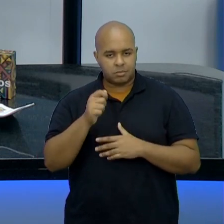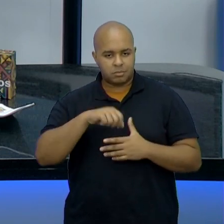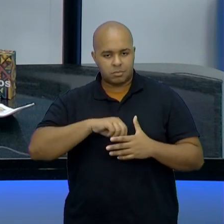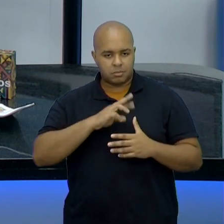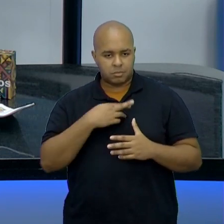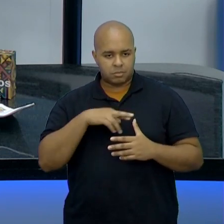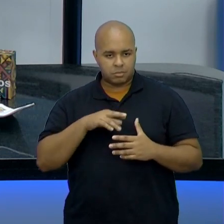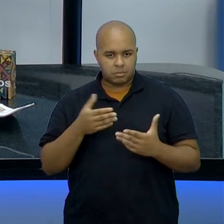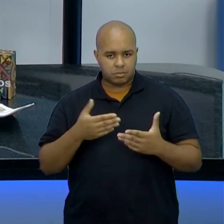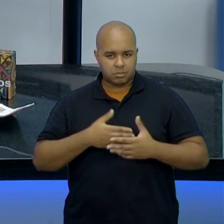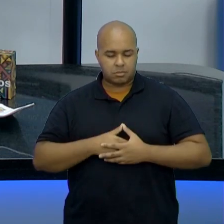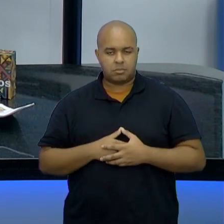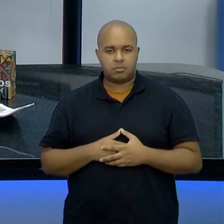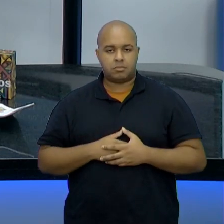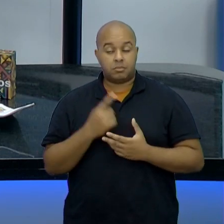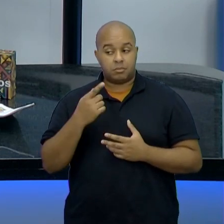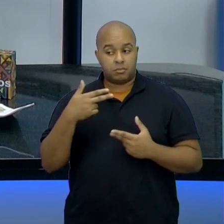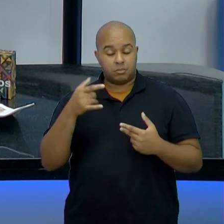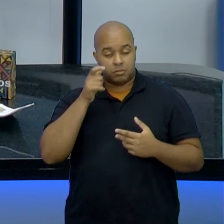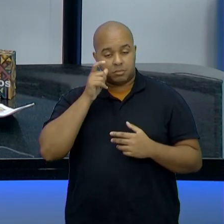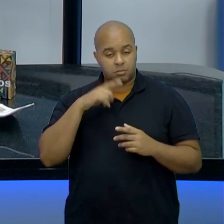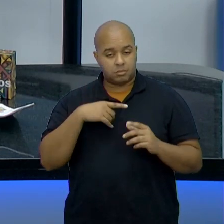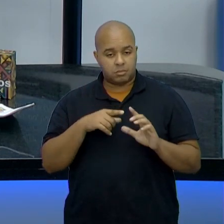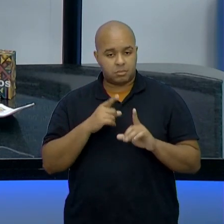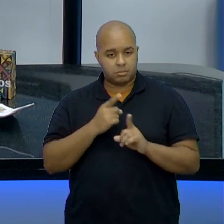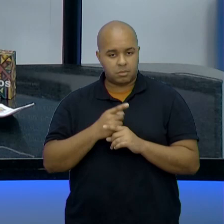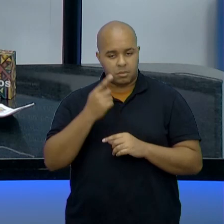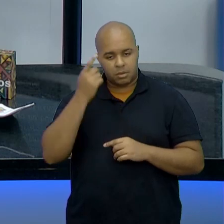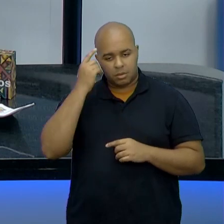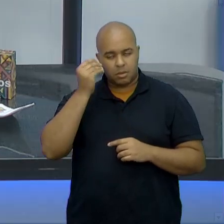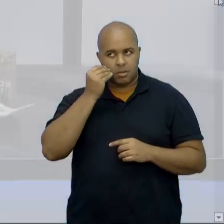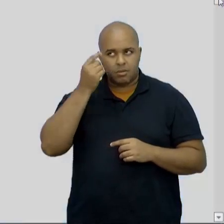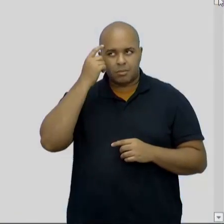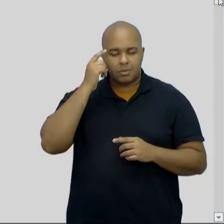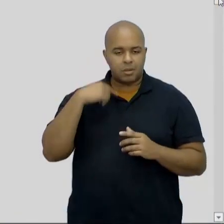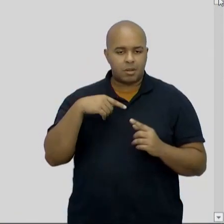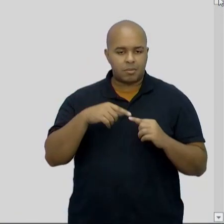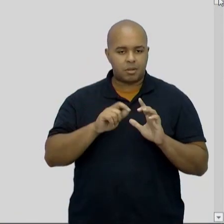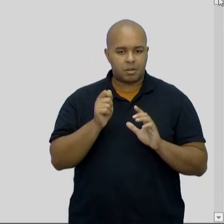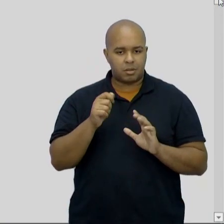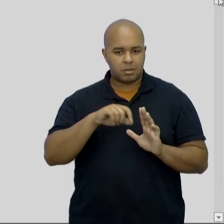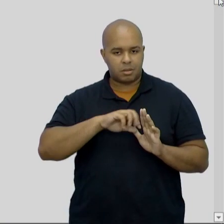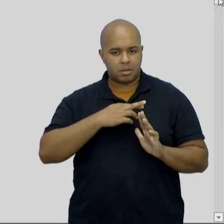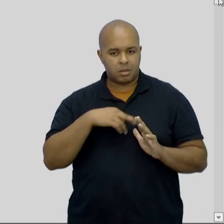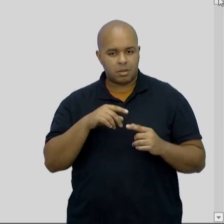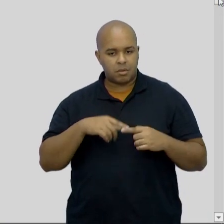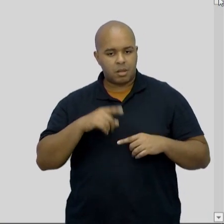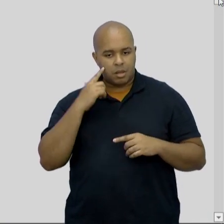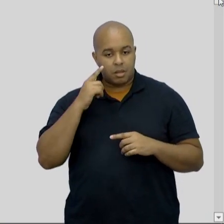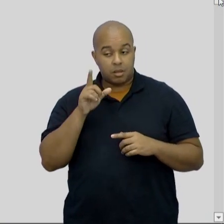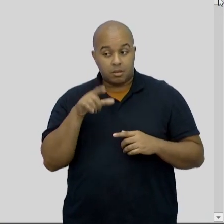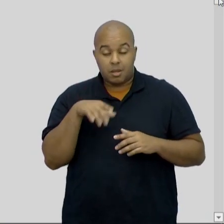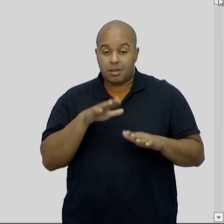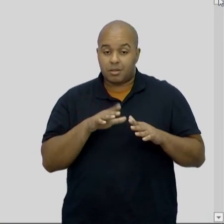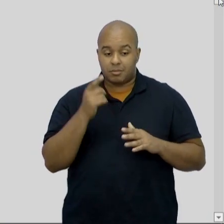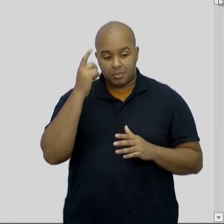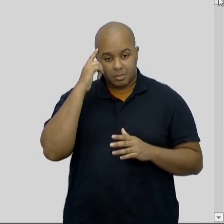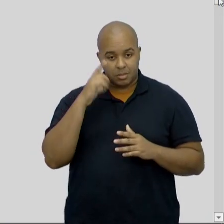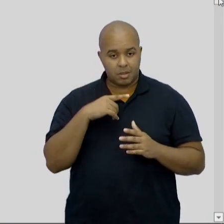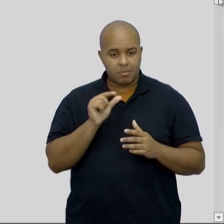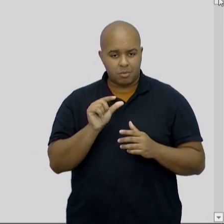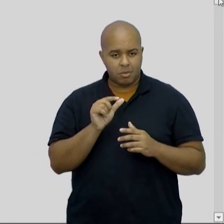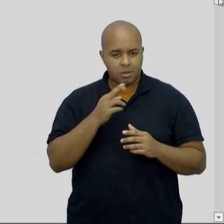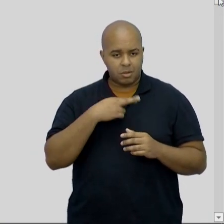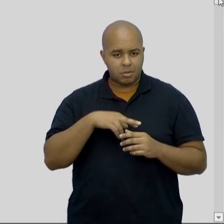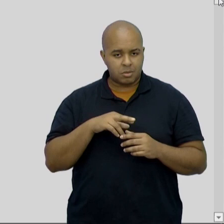religião. Uma das coisas interessantes que a gente tentou pensar quando colocou as cartas de religião é o fato de que, às vezes, a gente pensa que tem